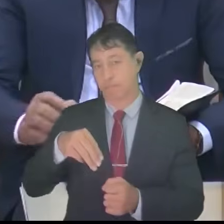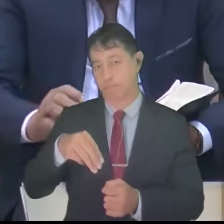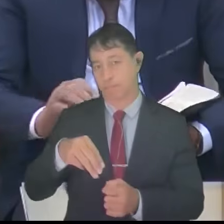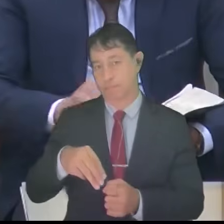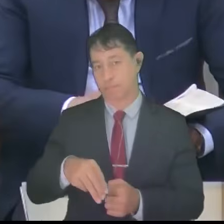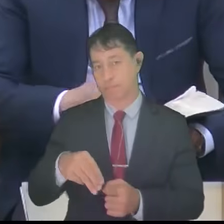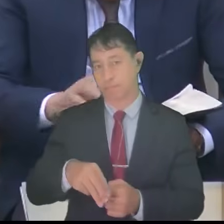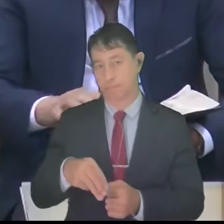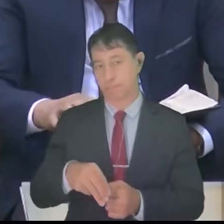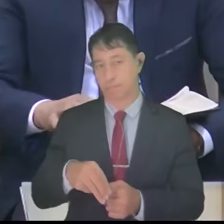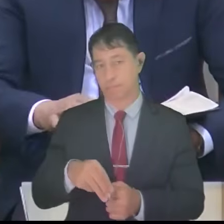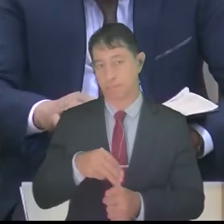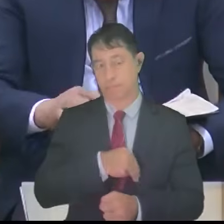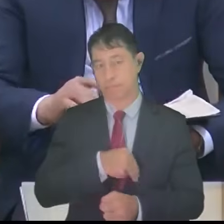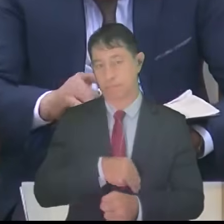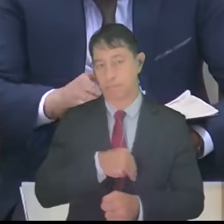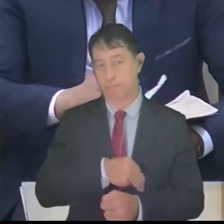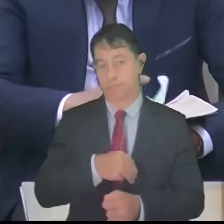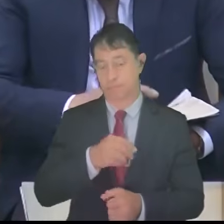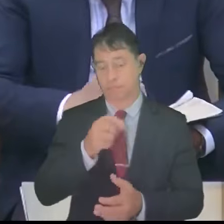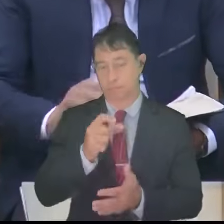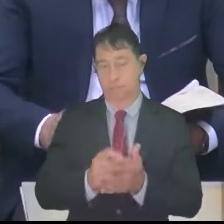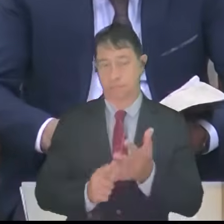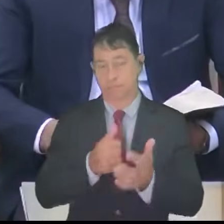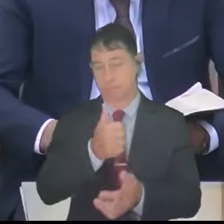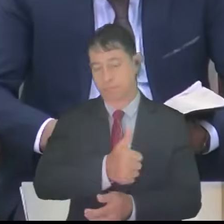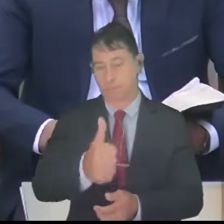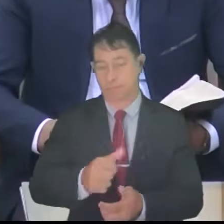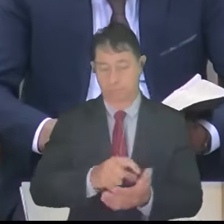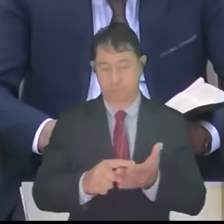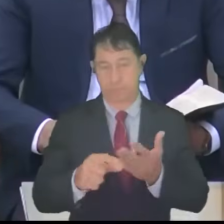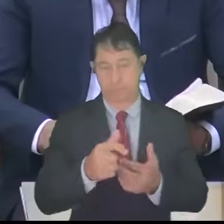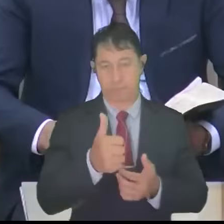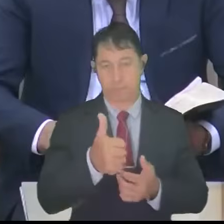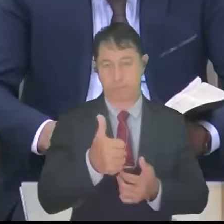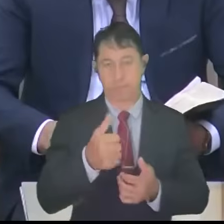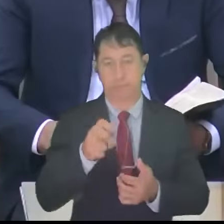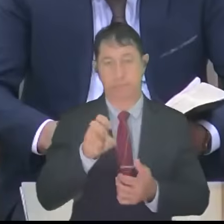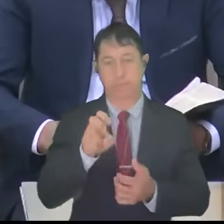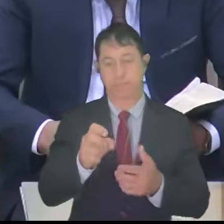capítulo 11, nos versículos 25 a 30.